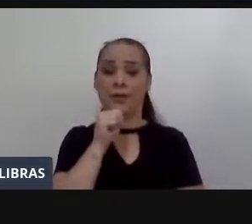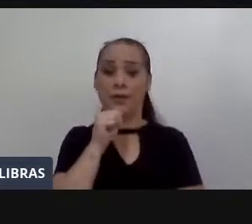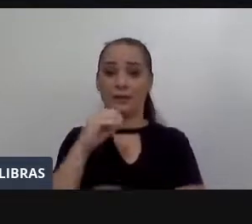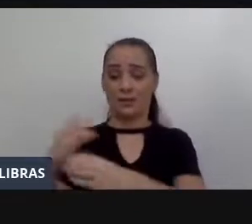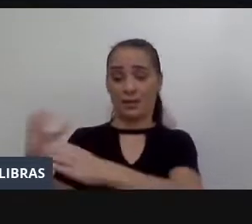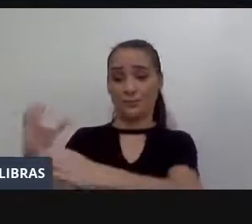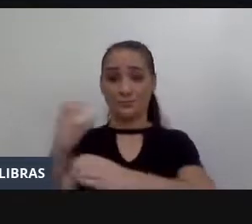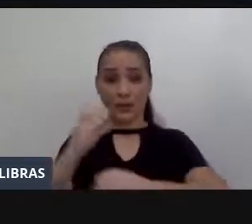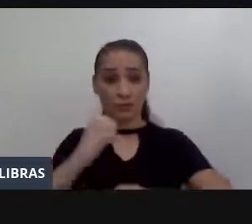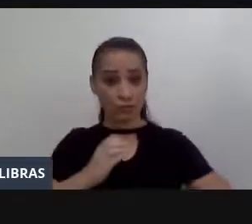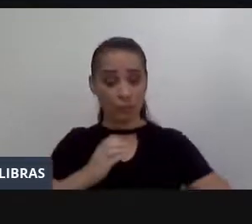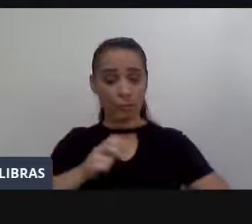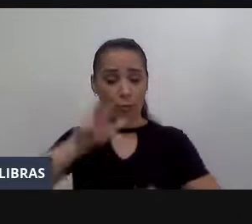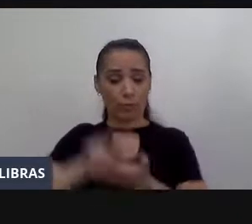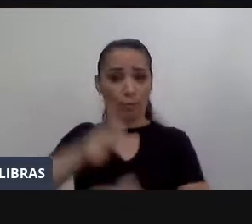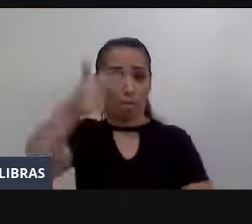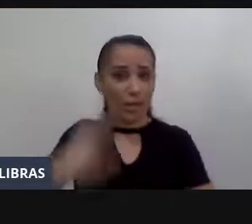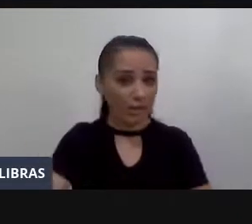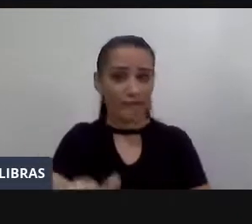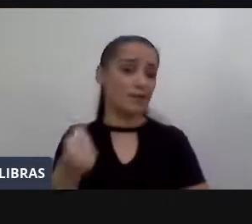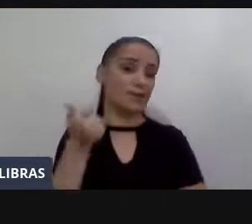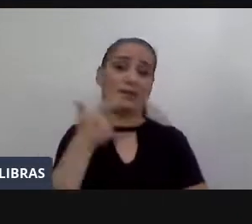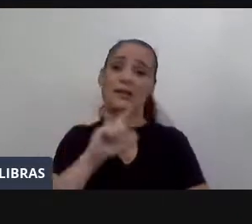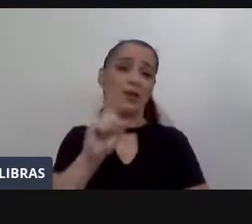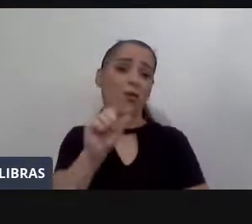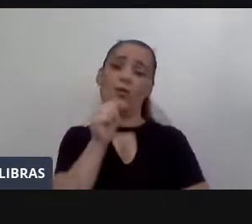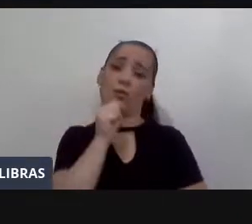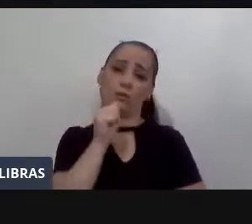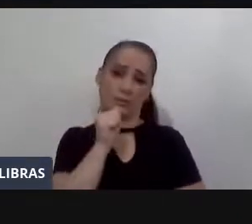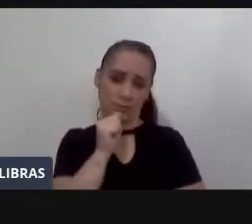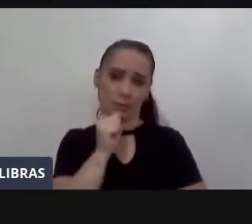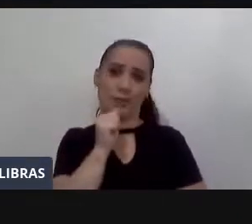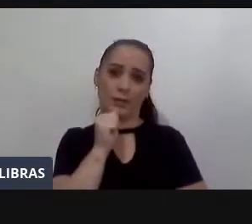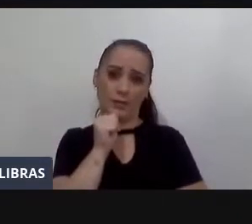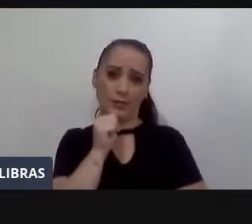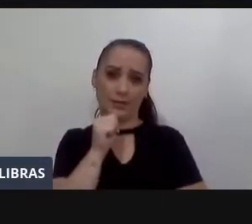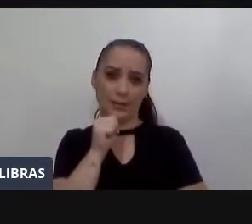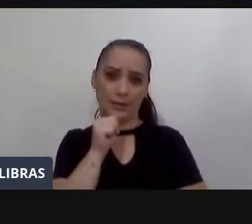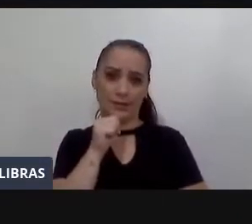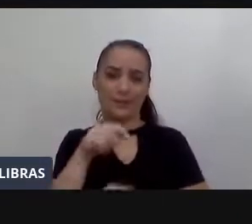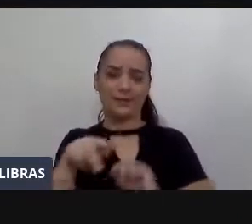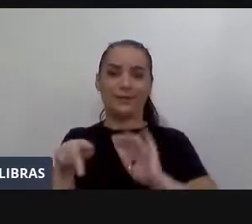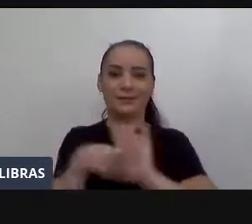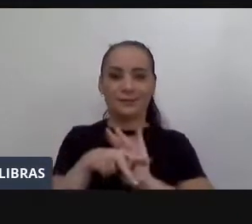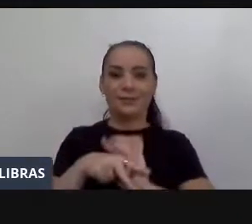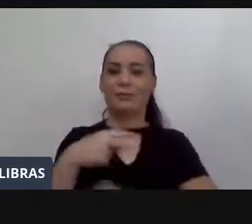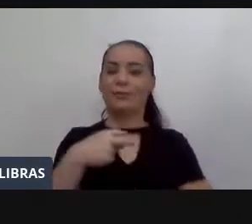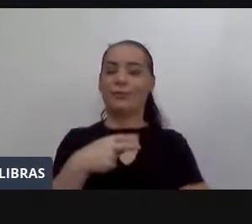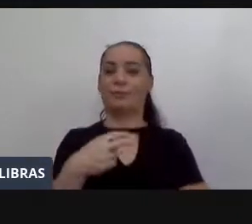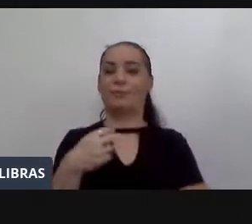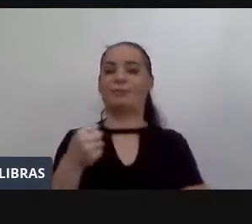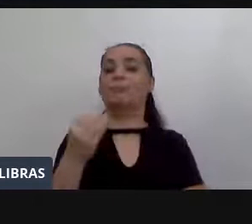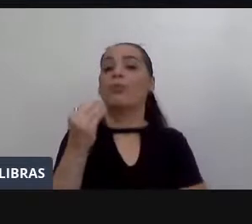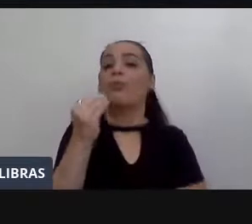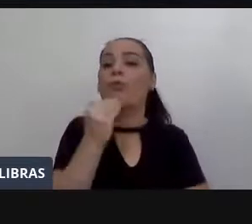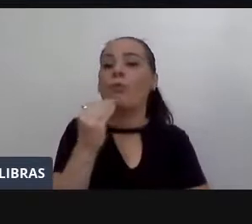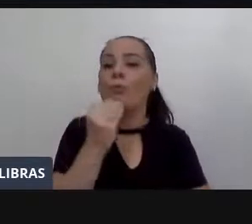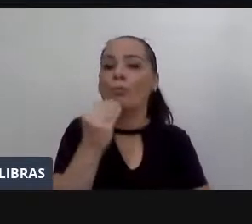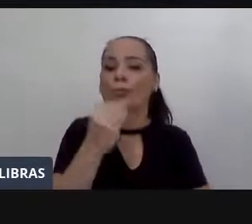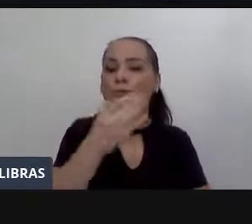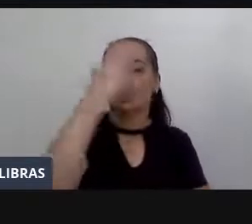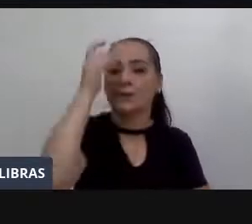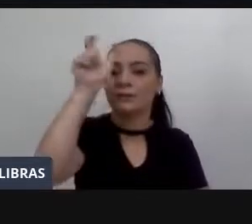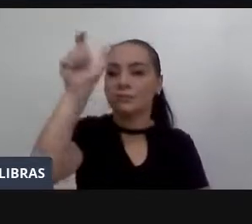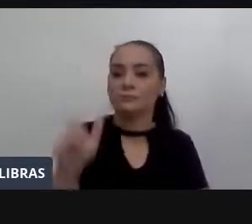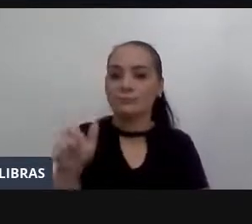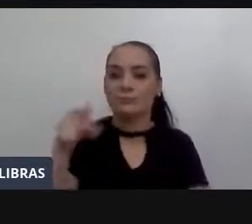os seus diplomas. E aí trazer essa voz e trazer esses migrantes, especialmente para a gente conseguir mapear